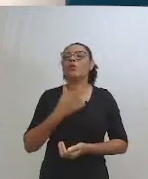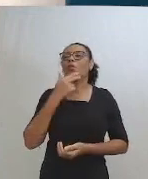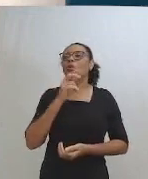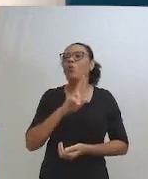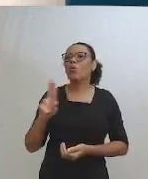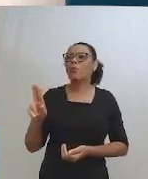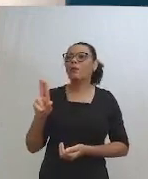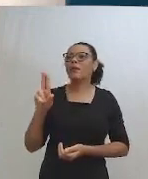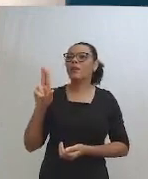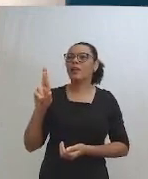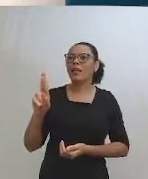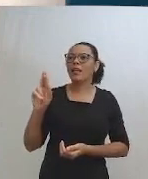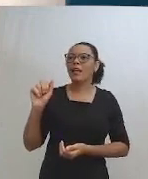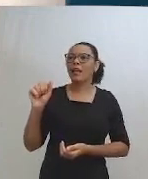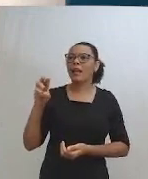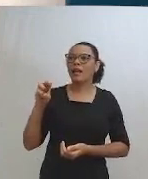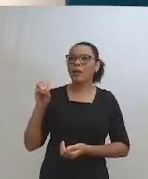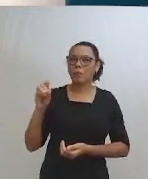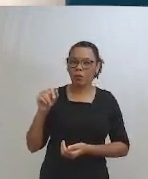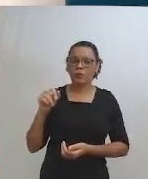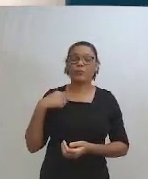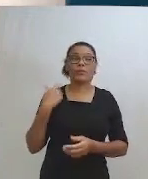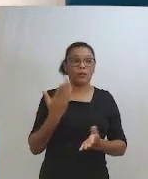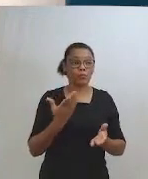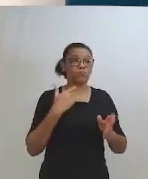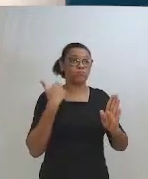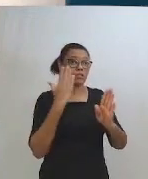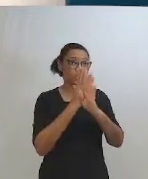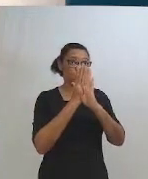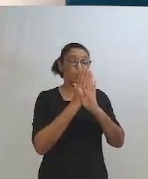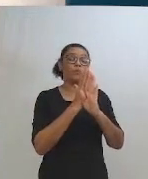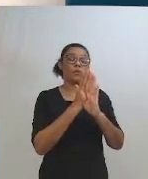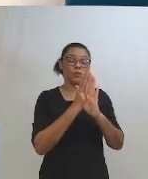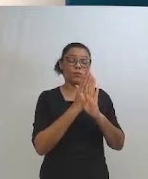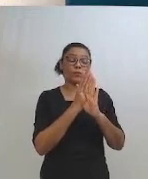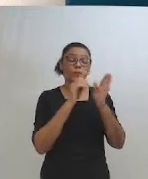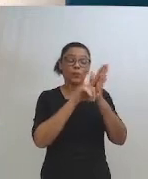E essa perícia, ela está encravada nas